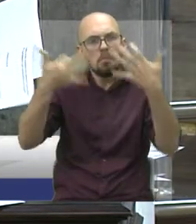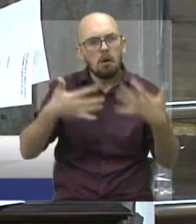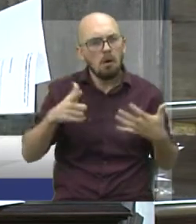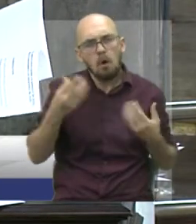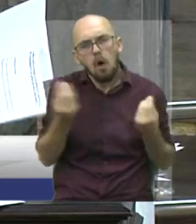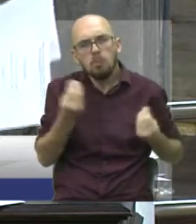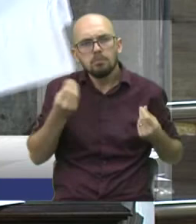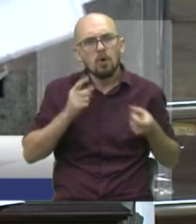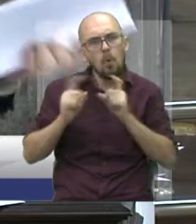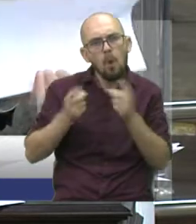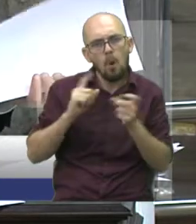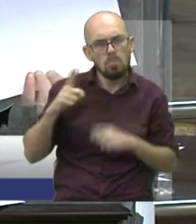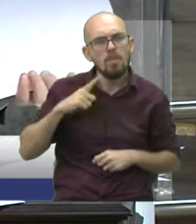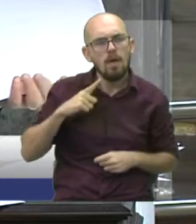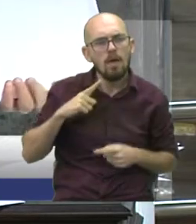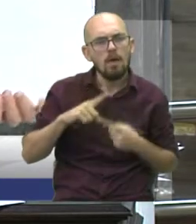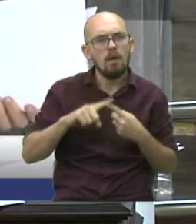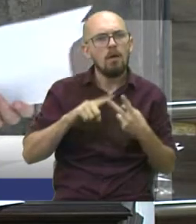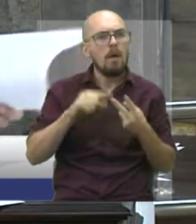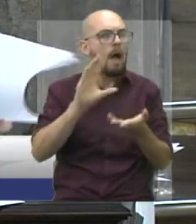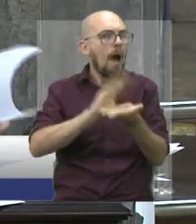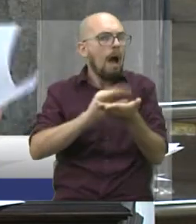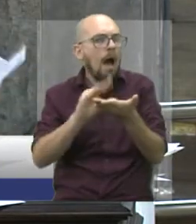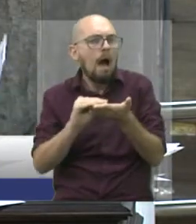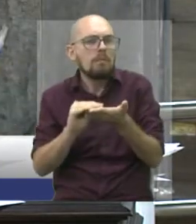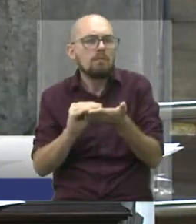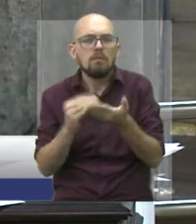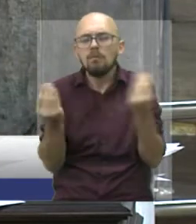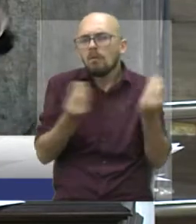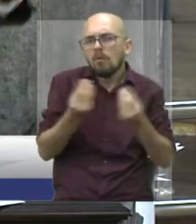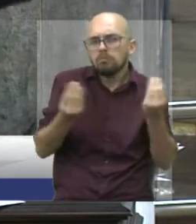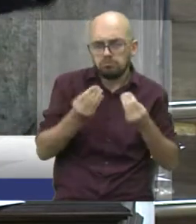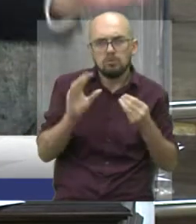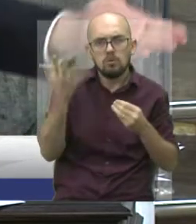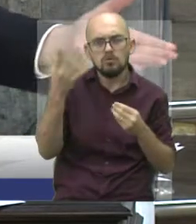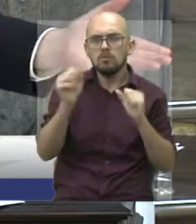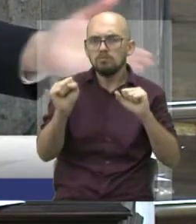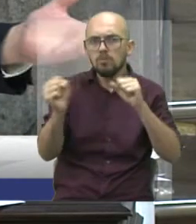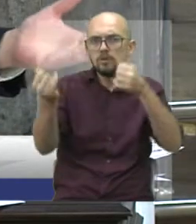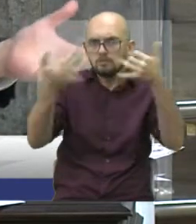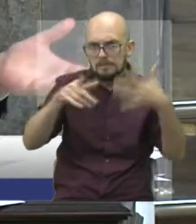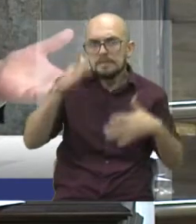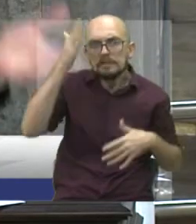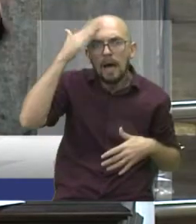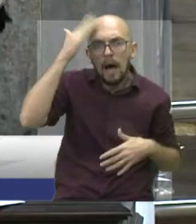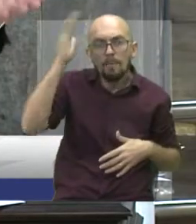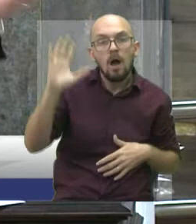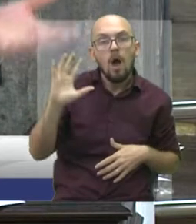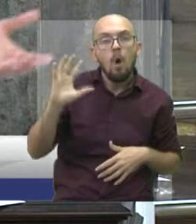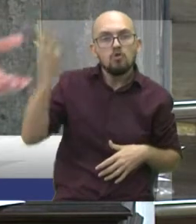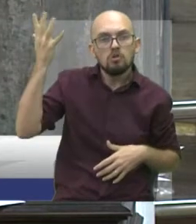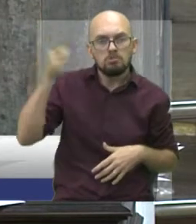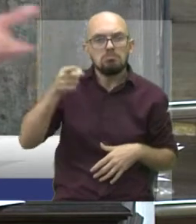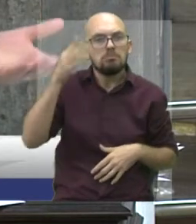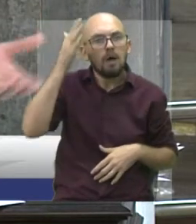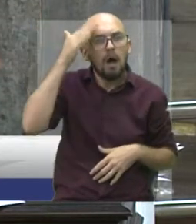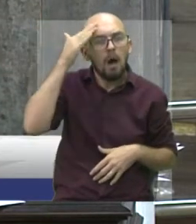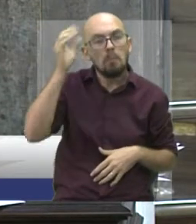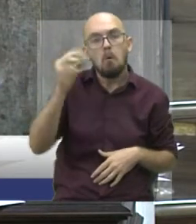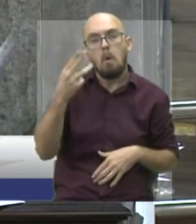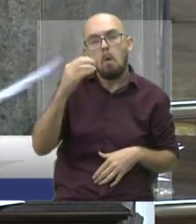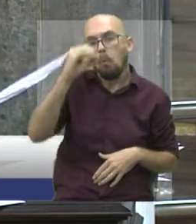reunião, se tem ata. O que está acontecendo? Se a senhora sabia desse acontecimento ou